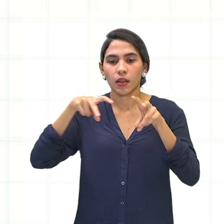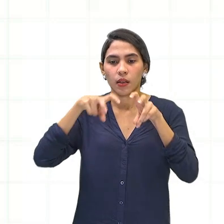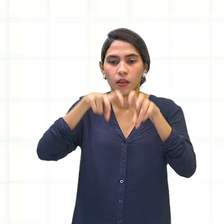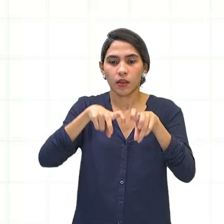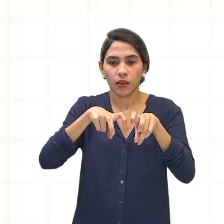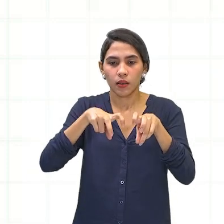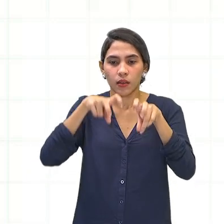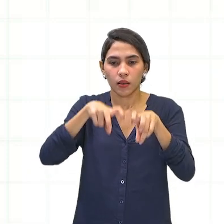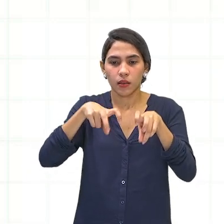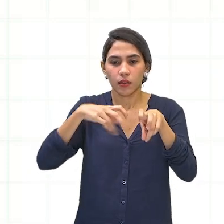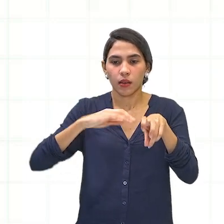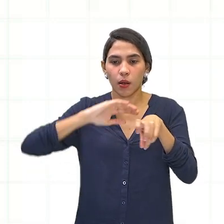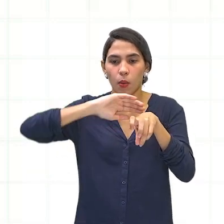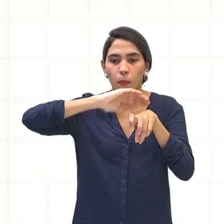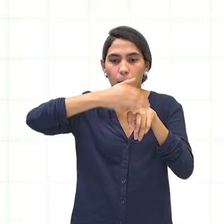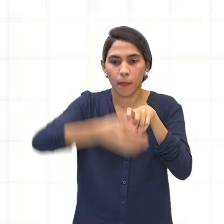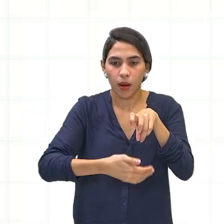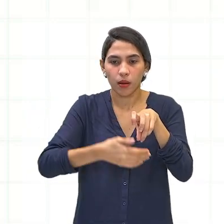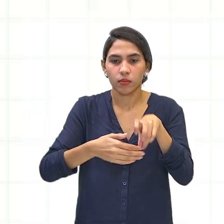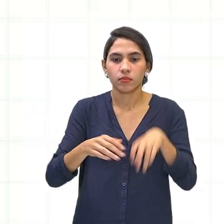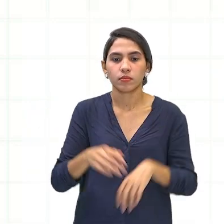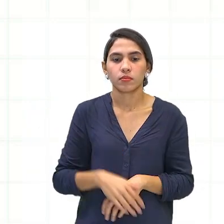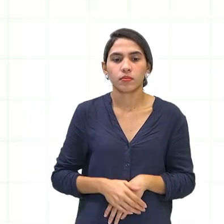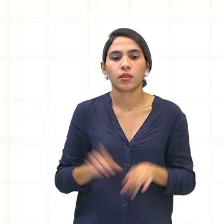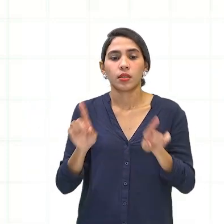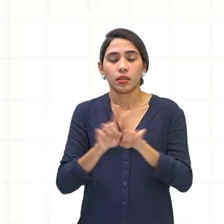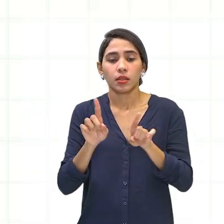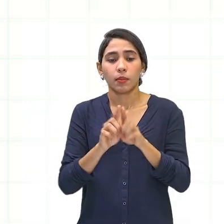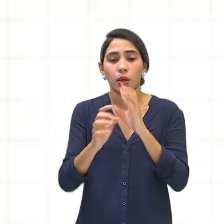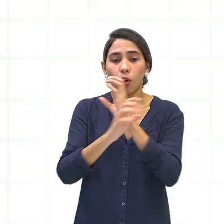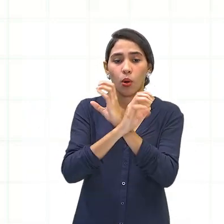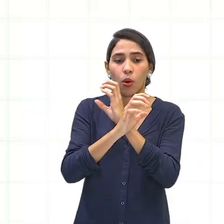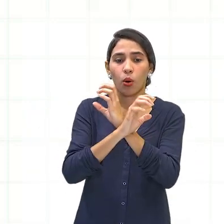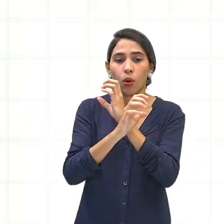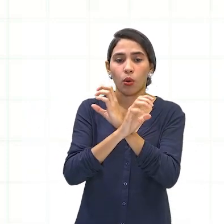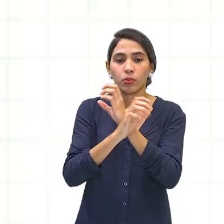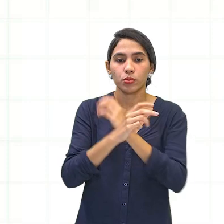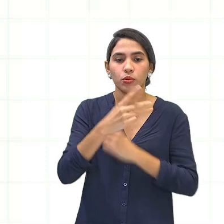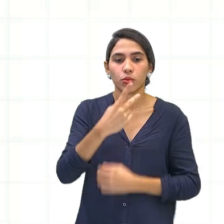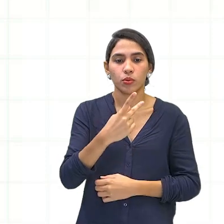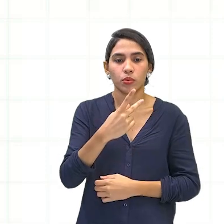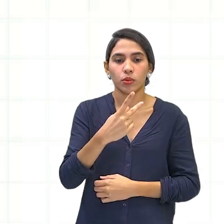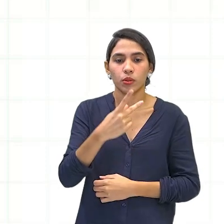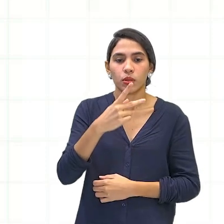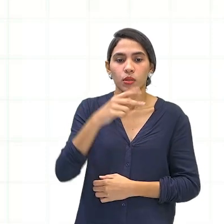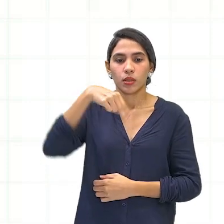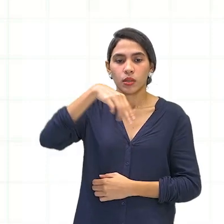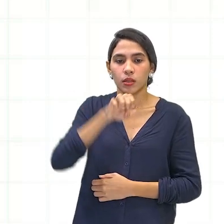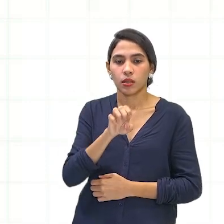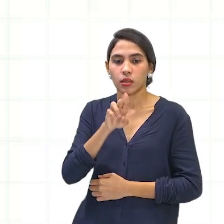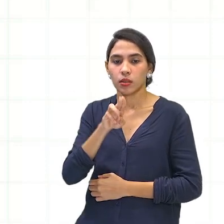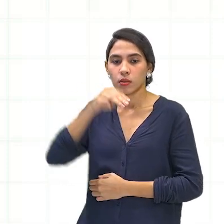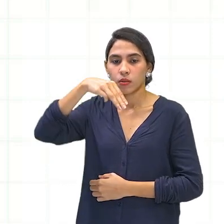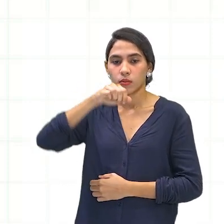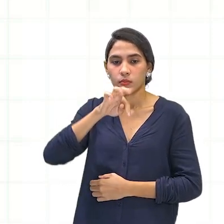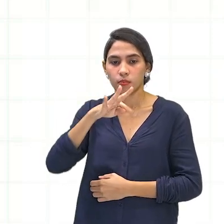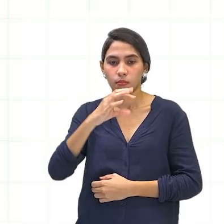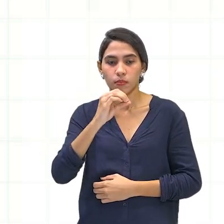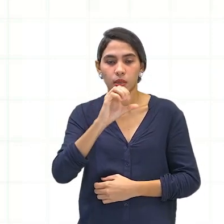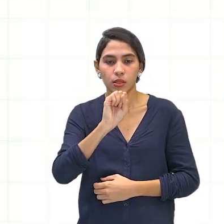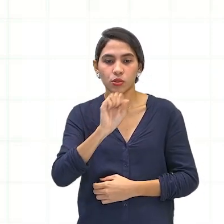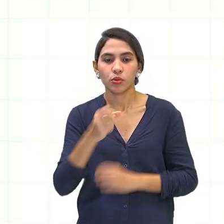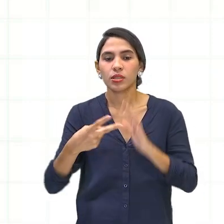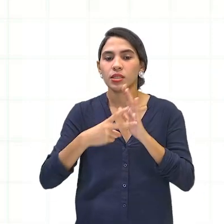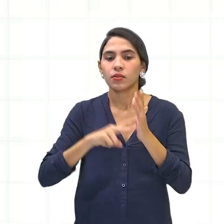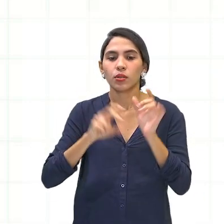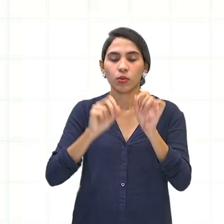músculos peitorais. Tem os ossos pneumáticos. O que quer dizer pneumático? Que são ossos que apresentam